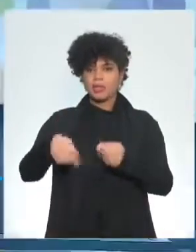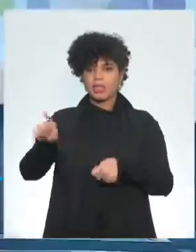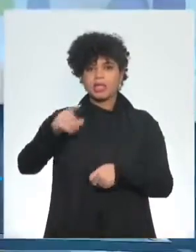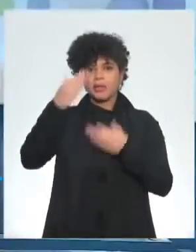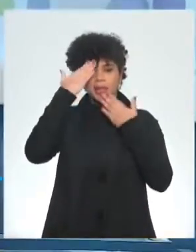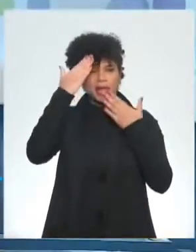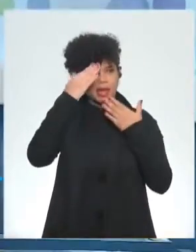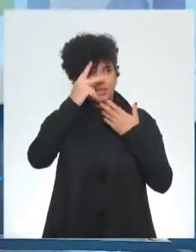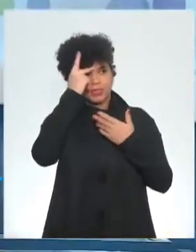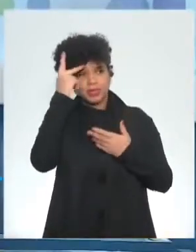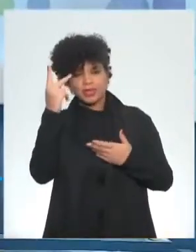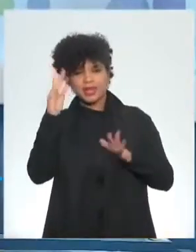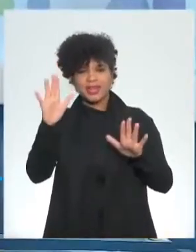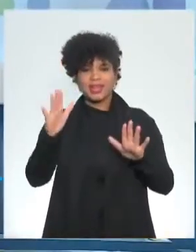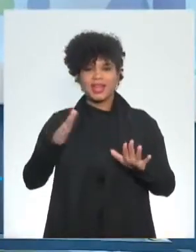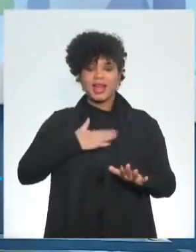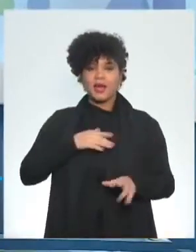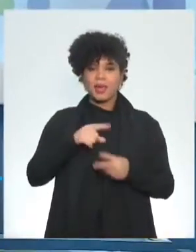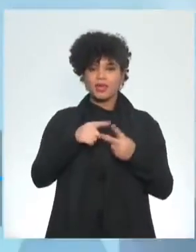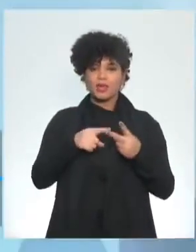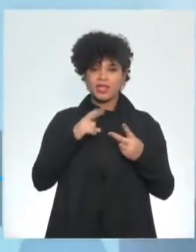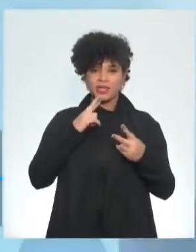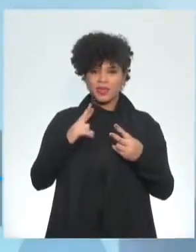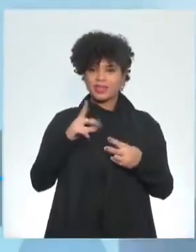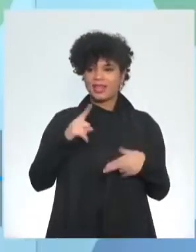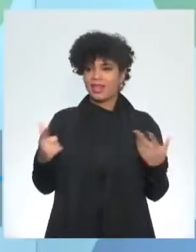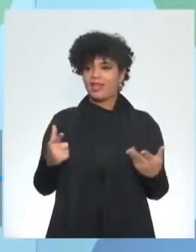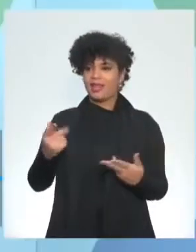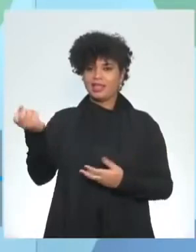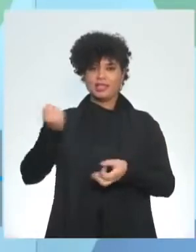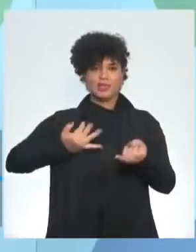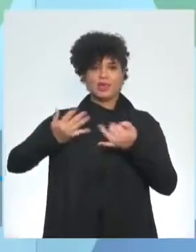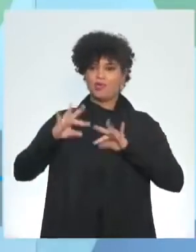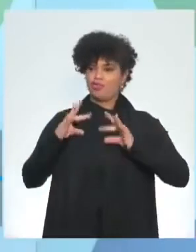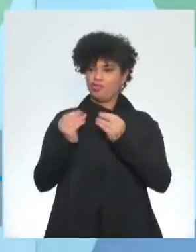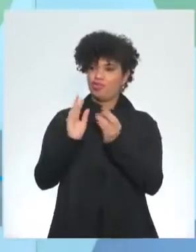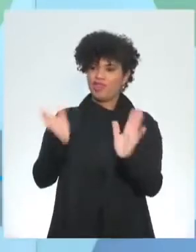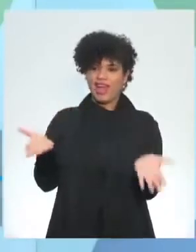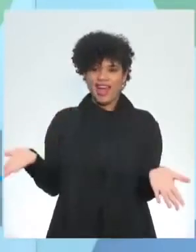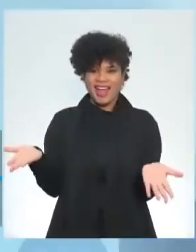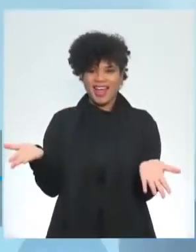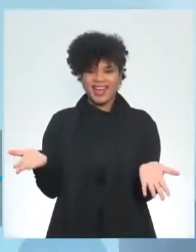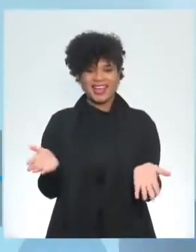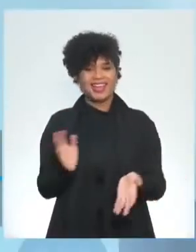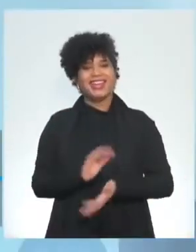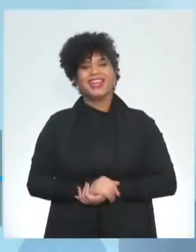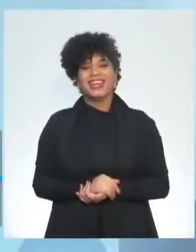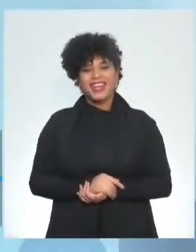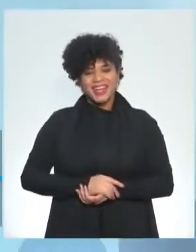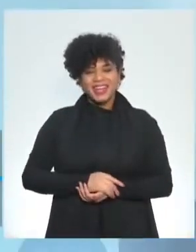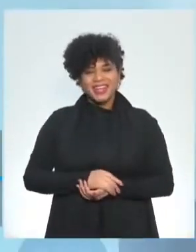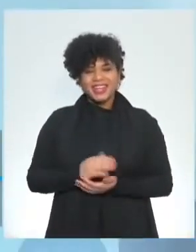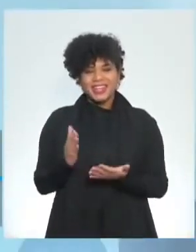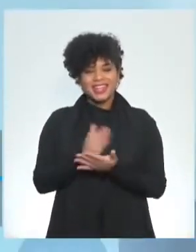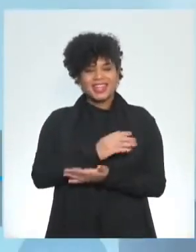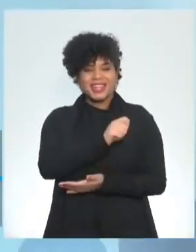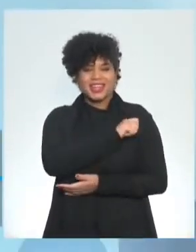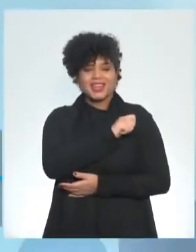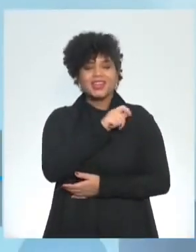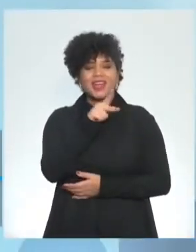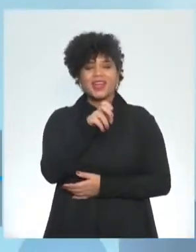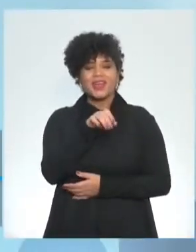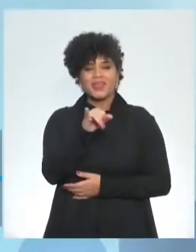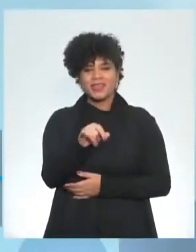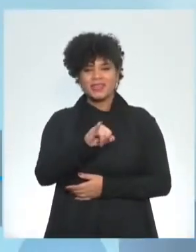vocês estão dispensados na Mas calma, ainda tem mais 2 respostas. Não, já respondeu tudo. O pessoal da PEI, José